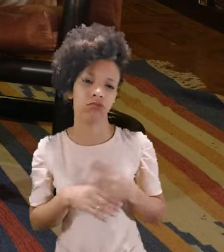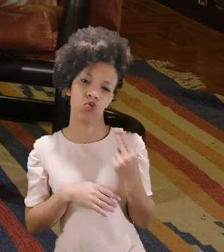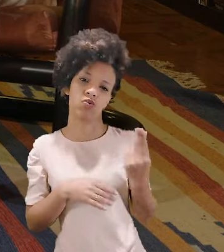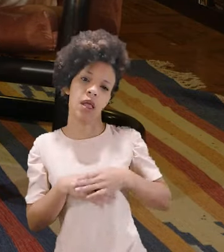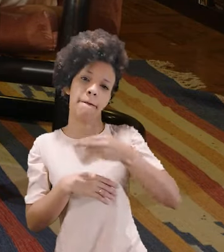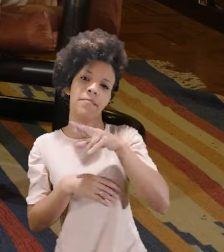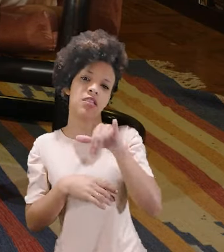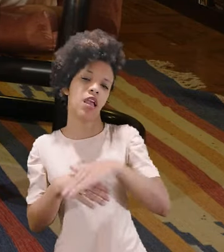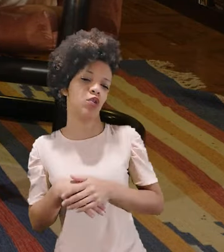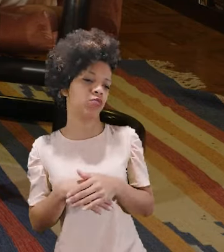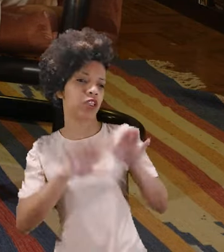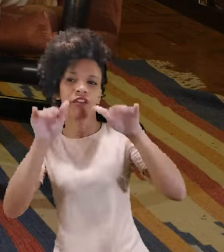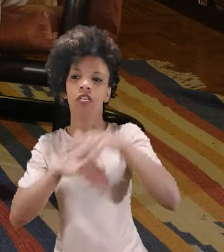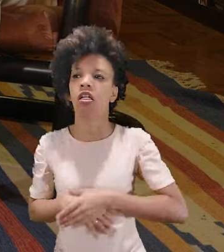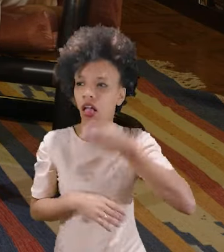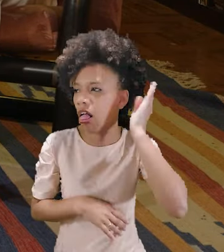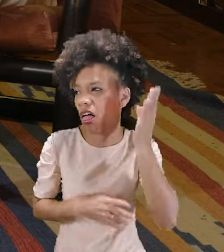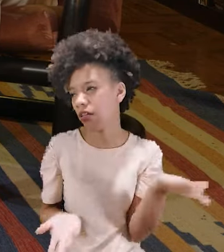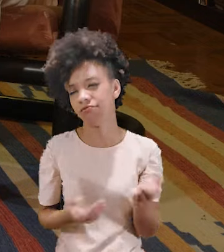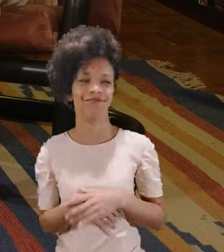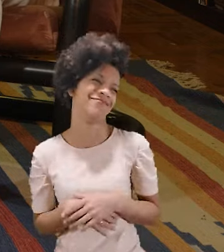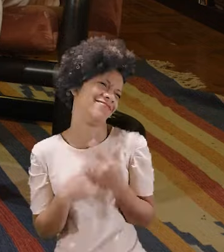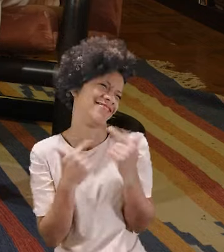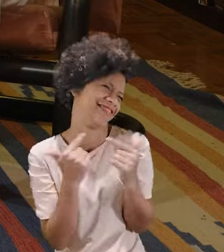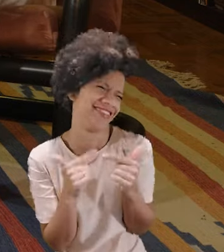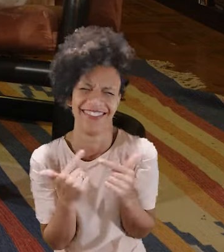vai ter que levar o corpo de balé